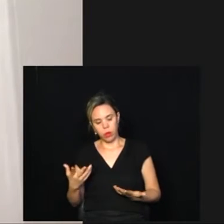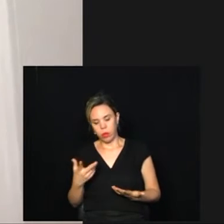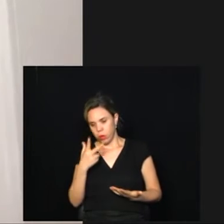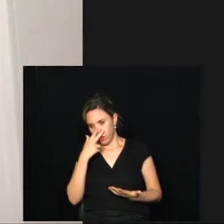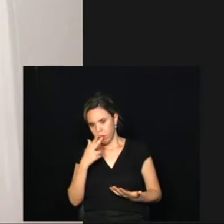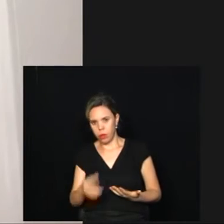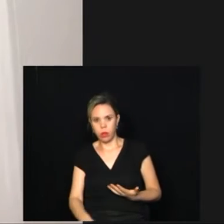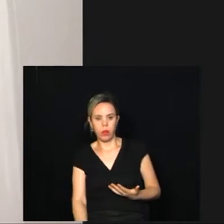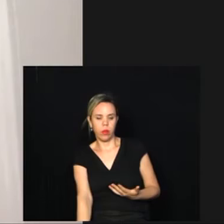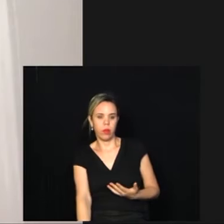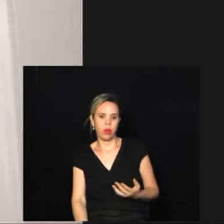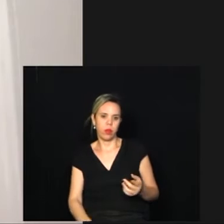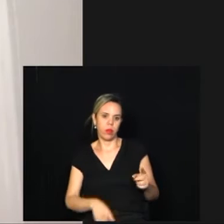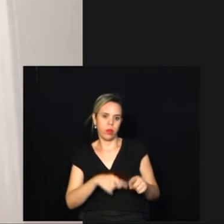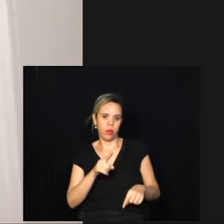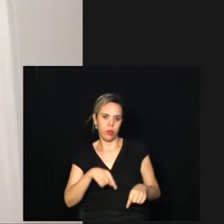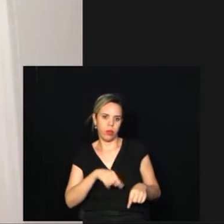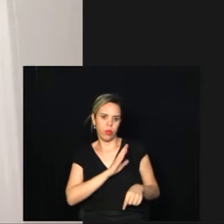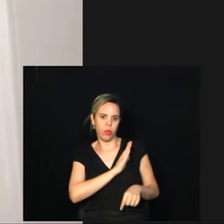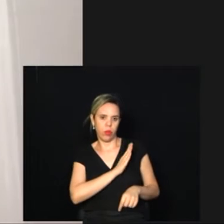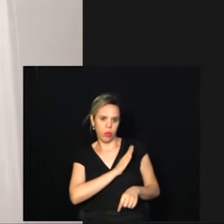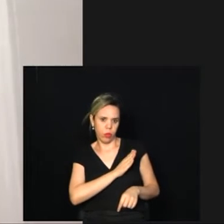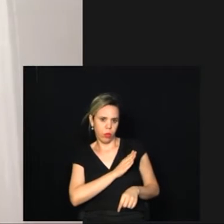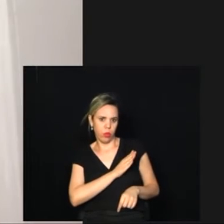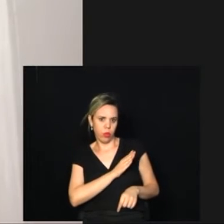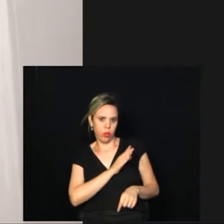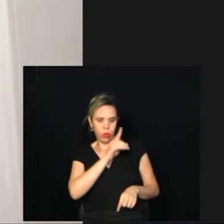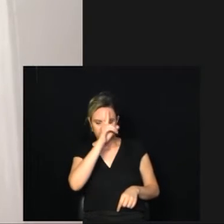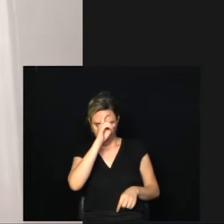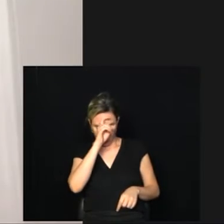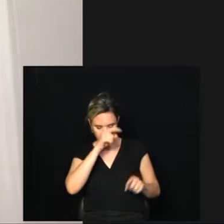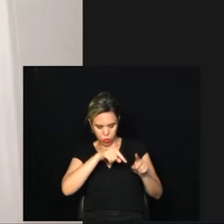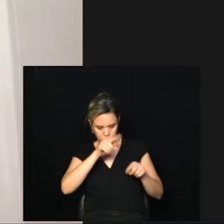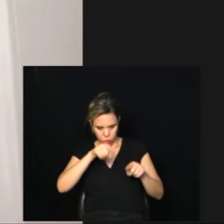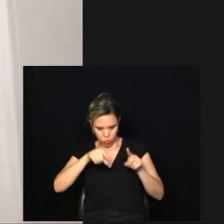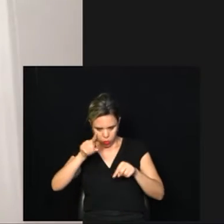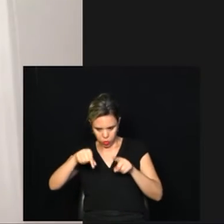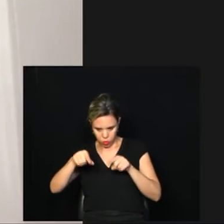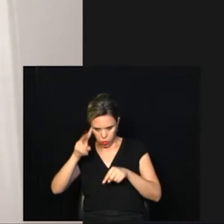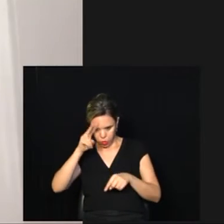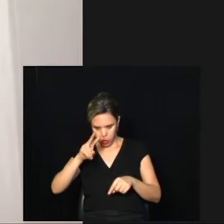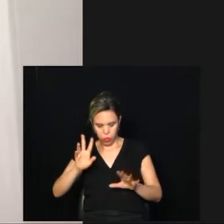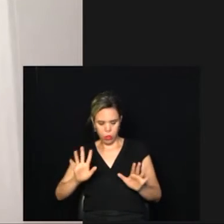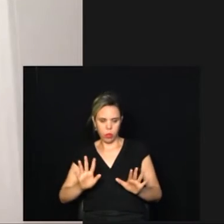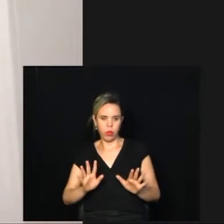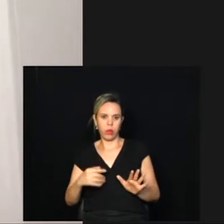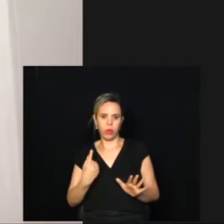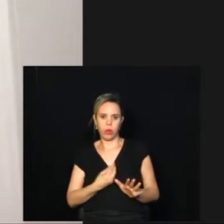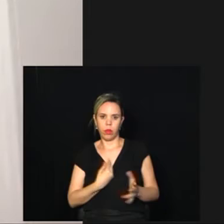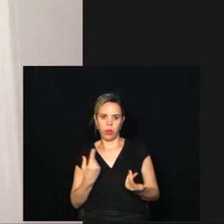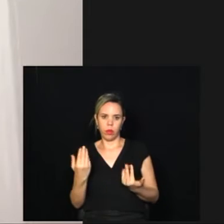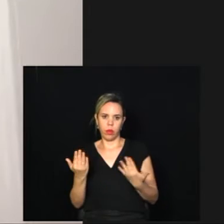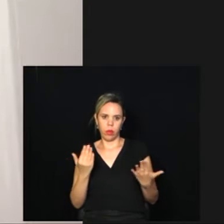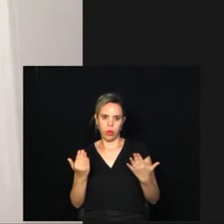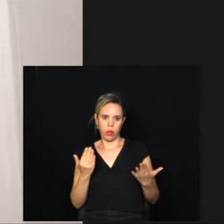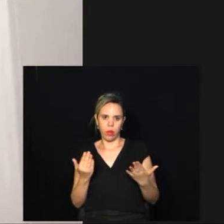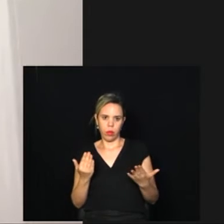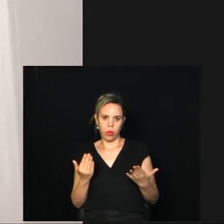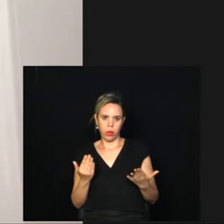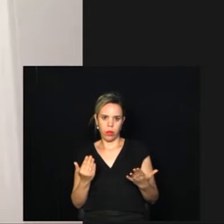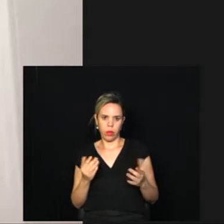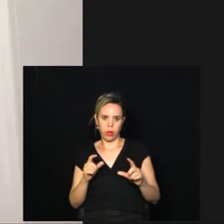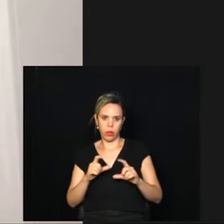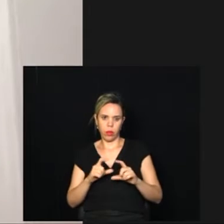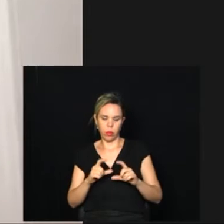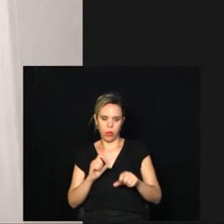aparelhinho que fica medindo o nosso batimento cardíaco no hospital? Fica Sim. sempre assim, eu nunca lembro o nome disso. A nossa vida é assim. Quando aquele